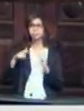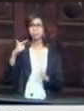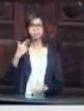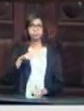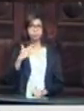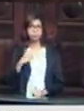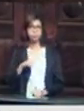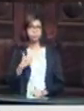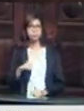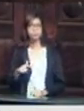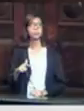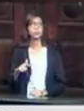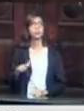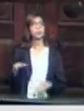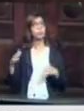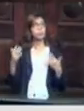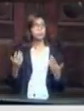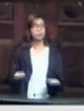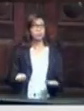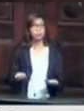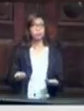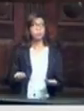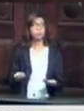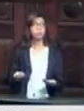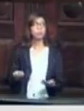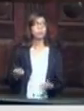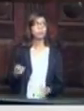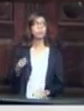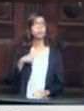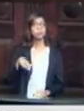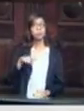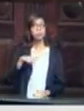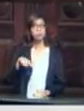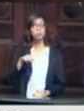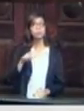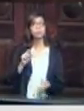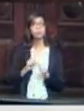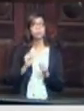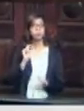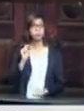encontra-se hoje em dia. Então, nós resolvemos